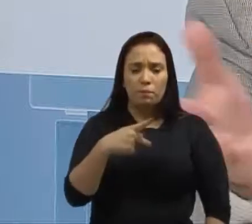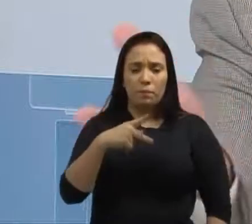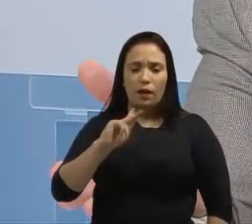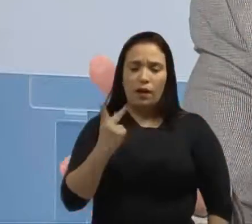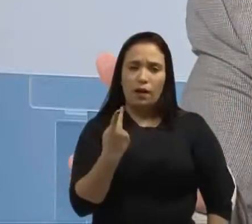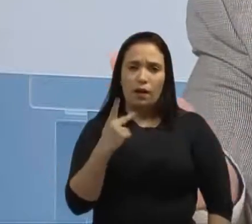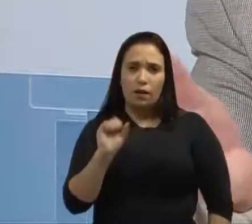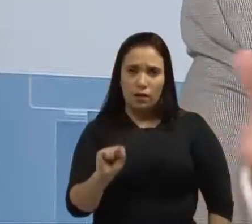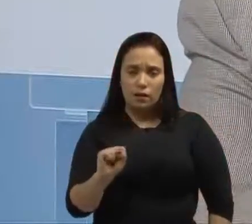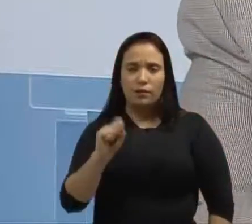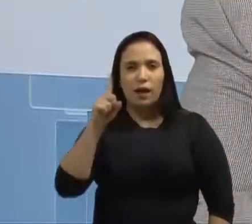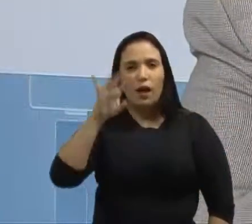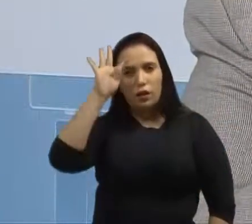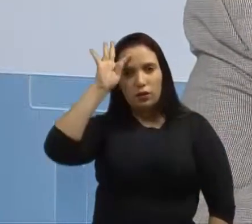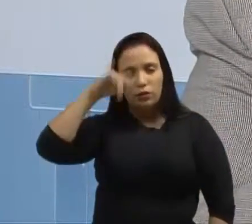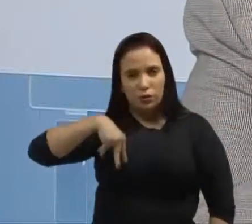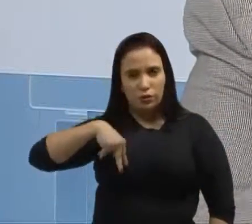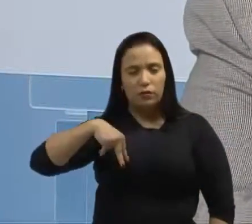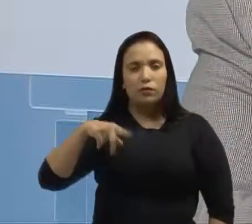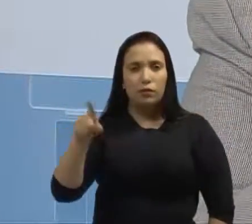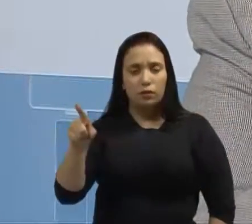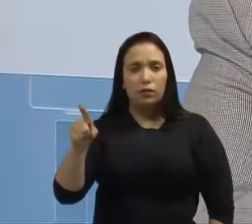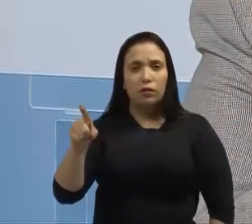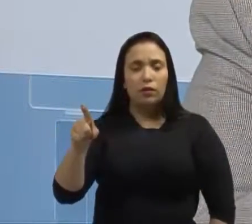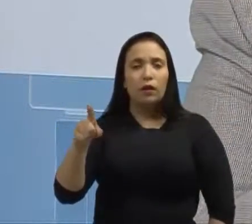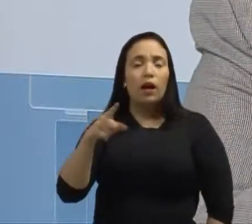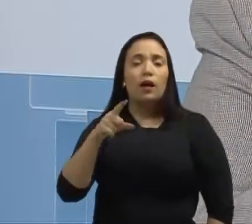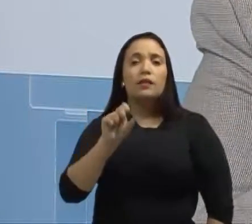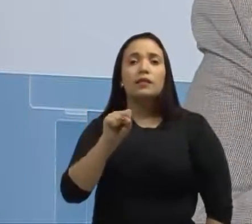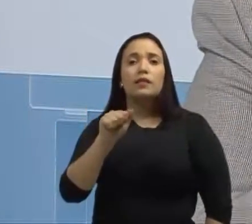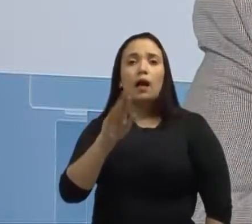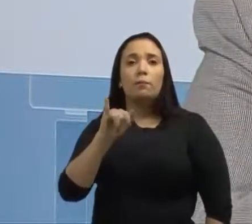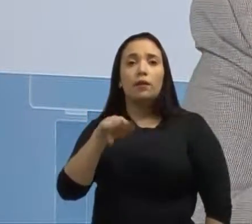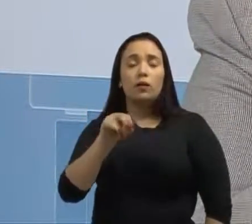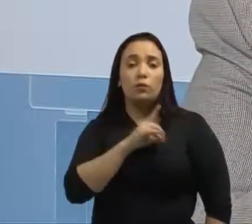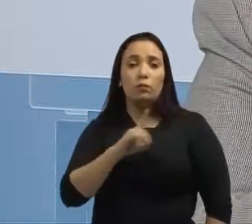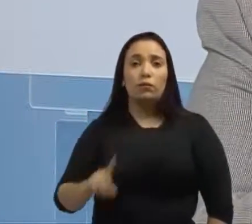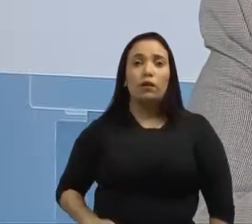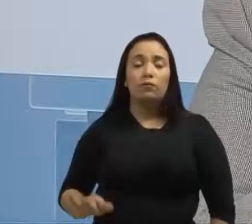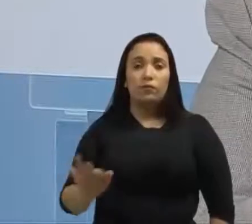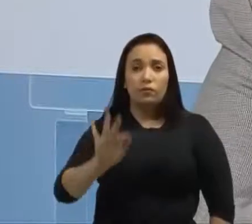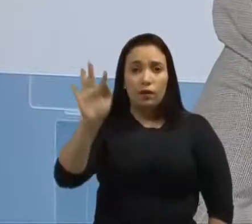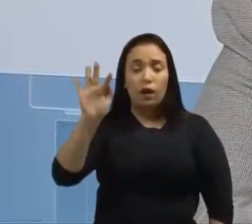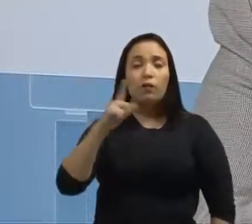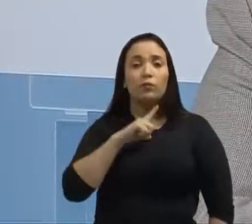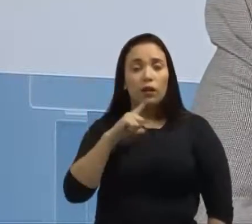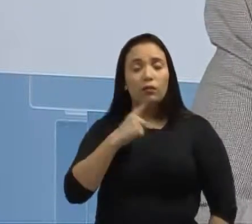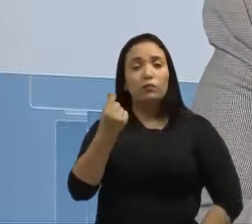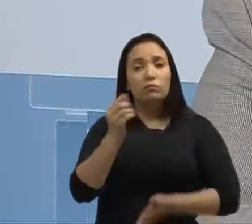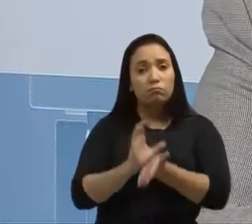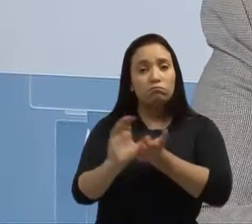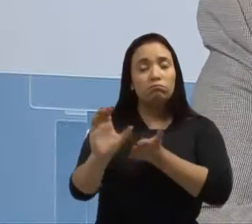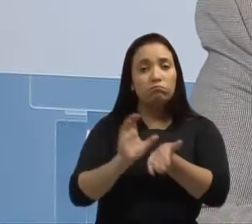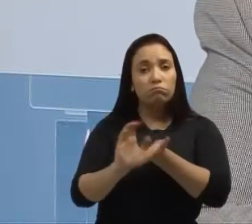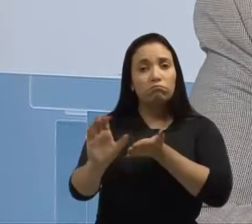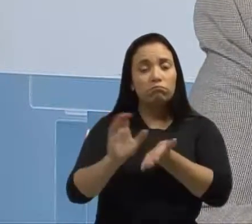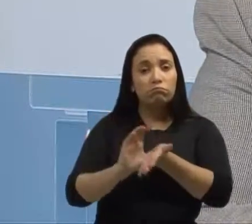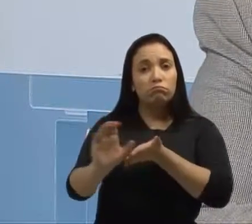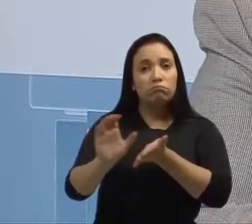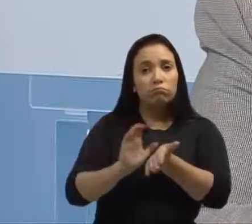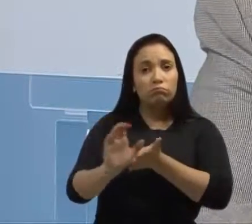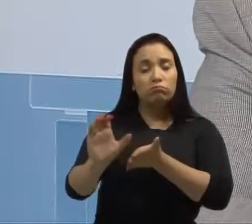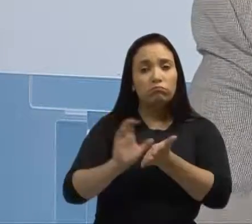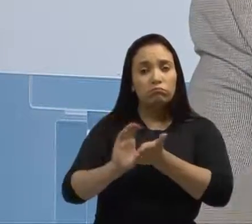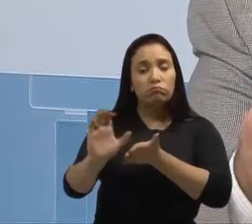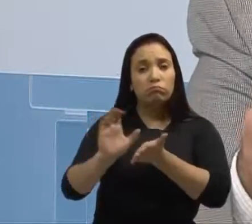caso do deputado Tim Gomes, outro caso, o Cabo Sabino é o quê? Deputado federal. Por ele ser deputado federal, está tomando o partido no Estado de Ceará. Danilo